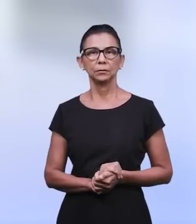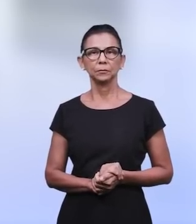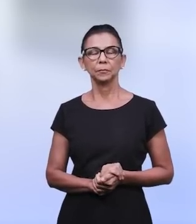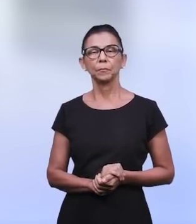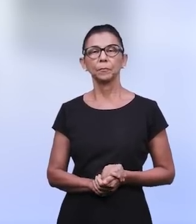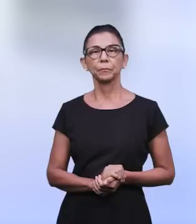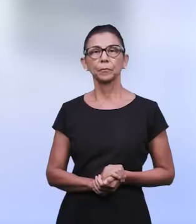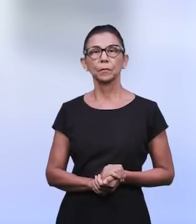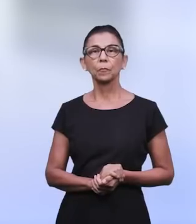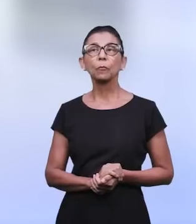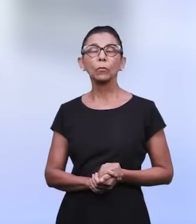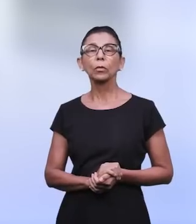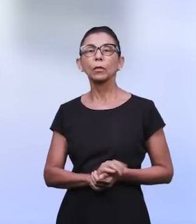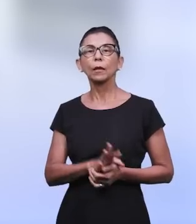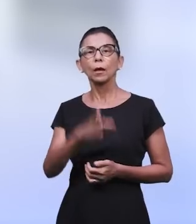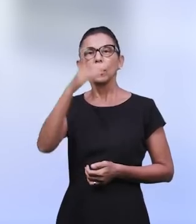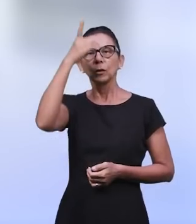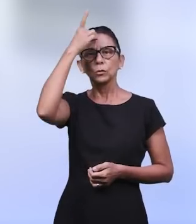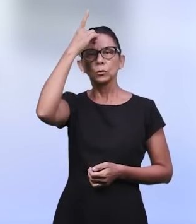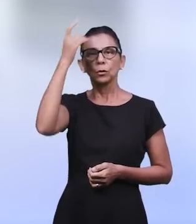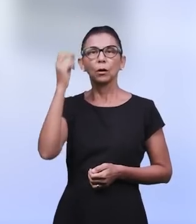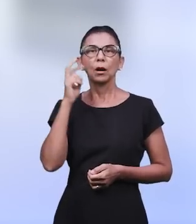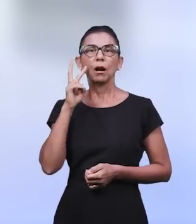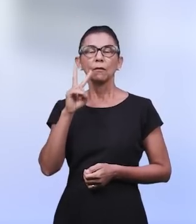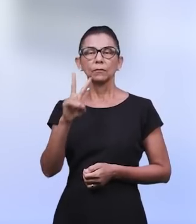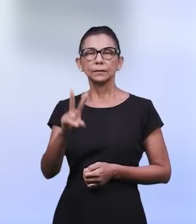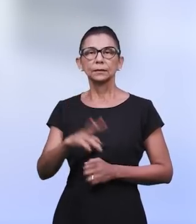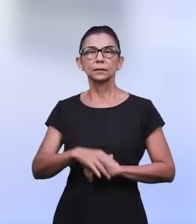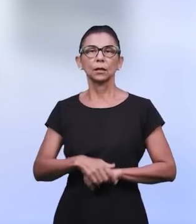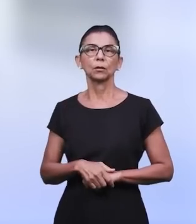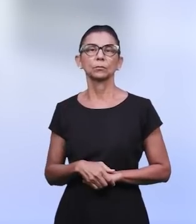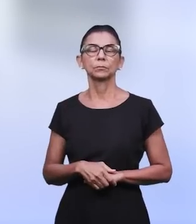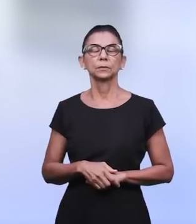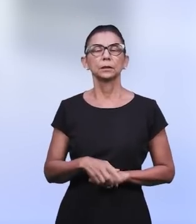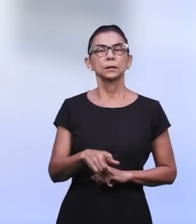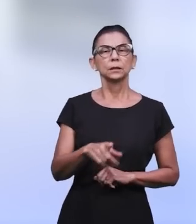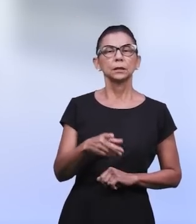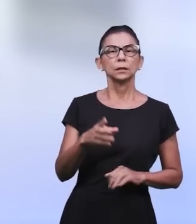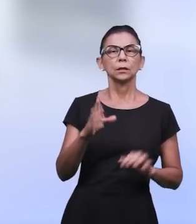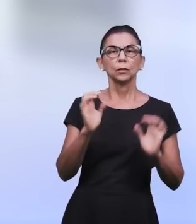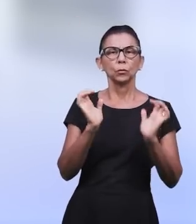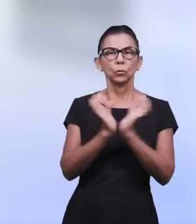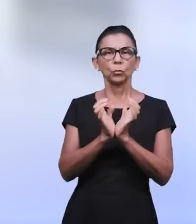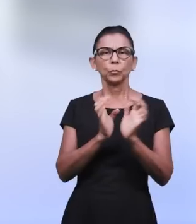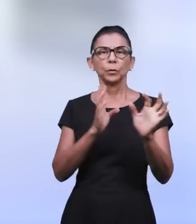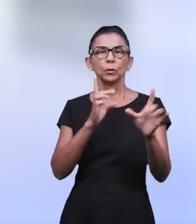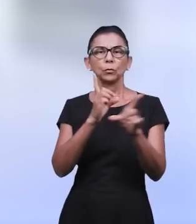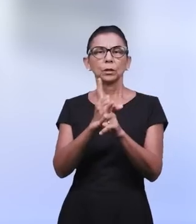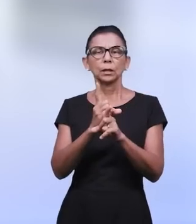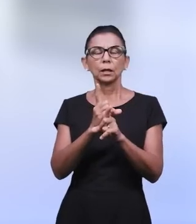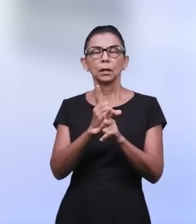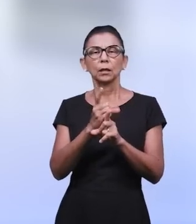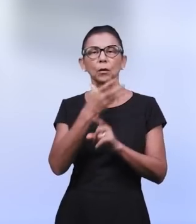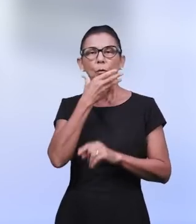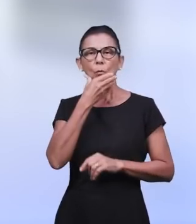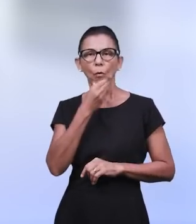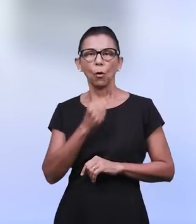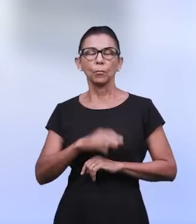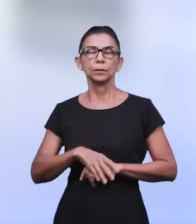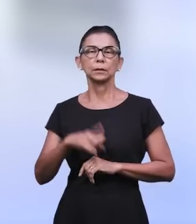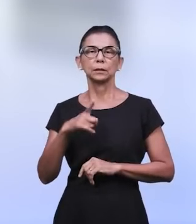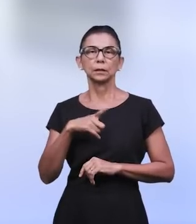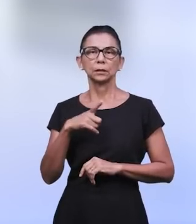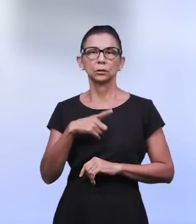Senhor mostrou numa visão que encontraríamos um homem que tinha um carro, mas o volante estava quebrado e o Senhor queria falar com ele e lhe dar a